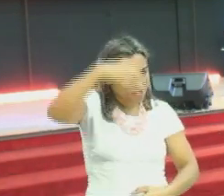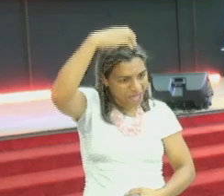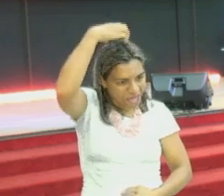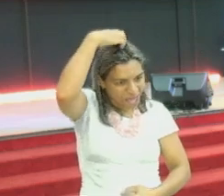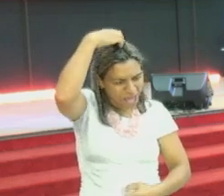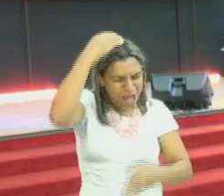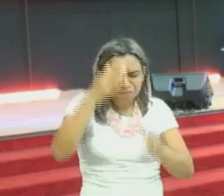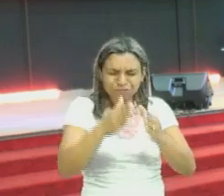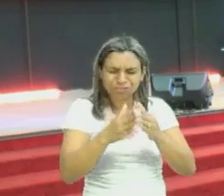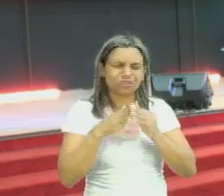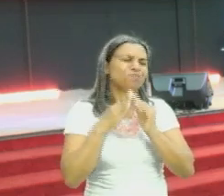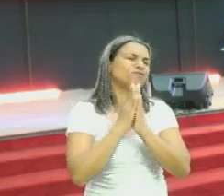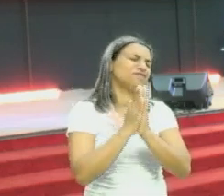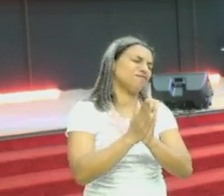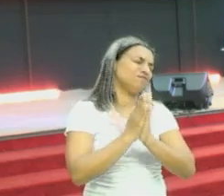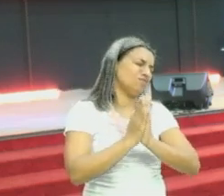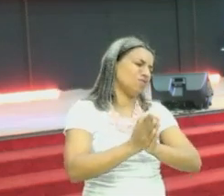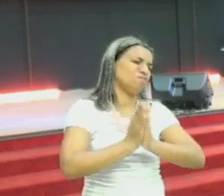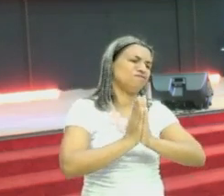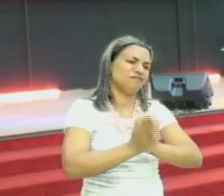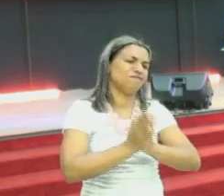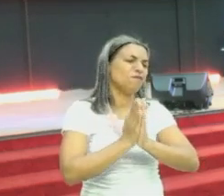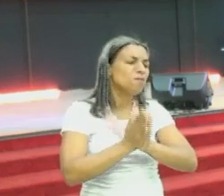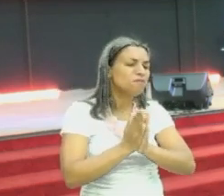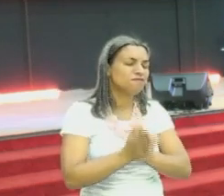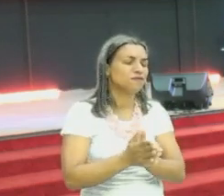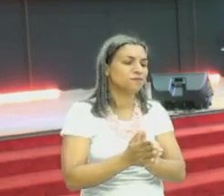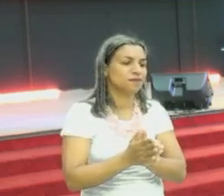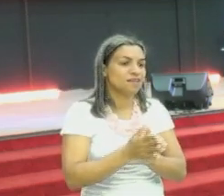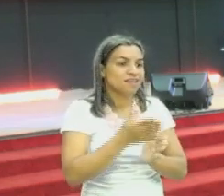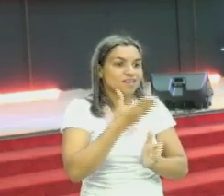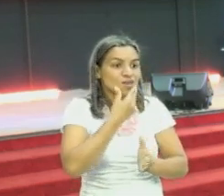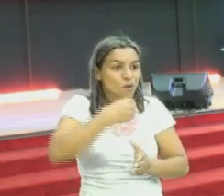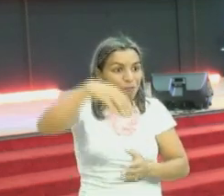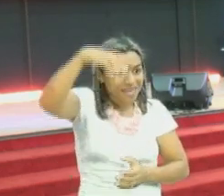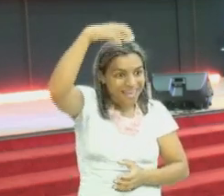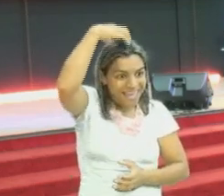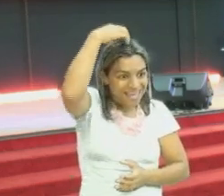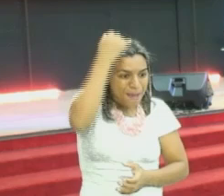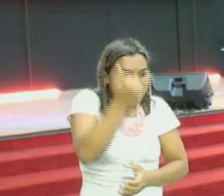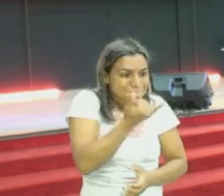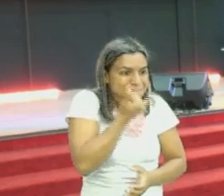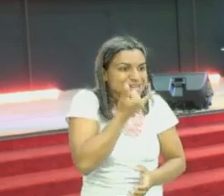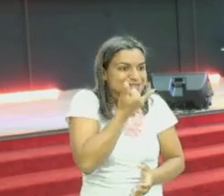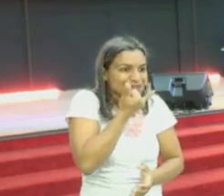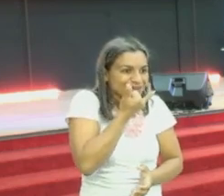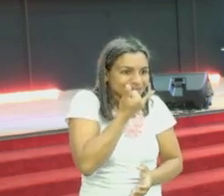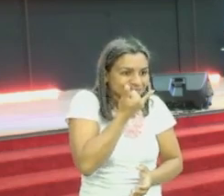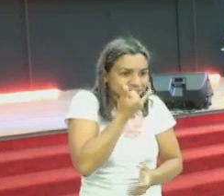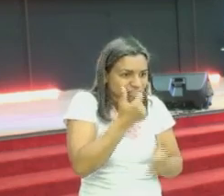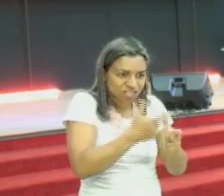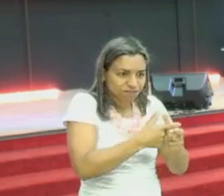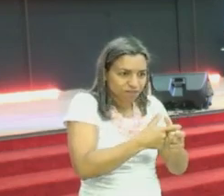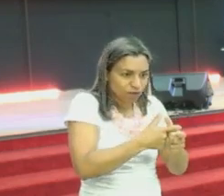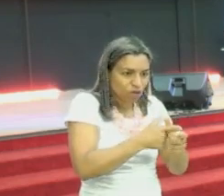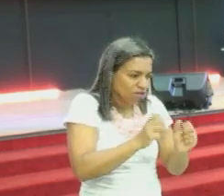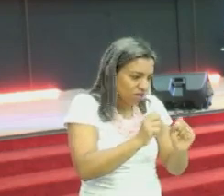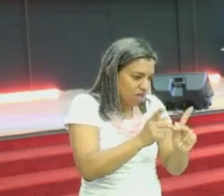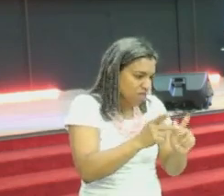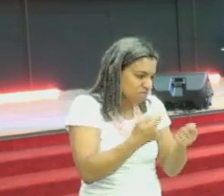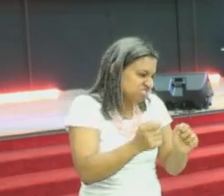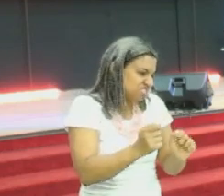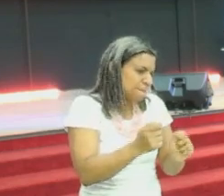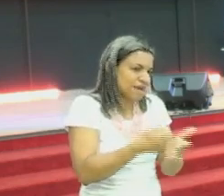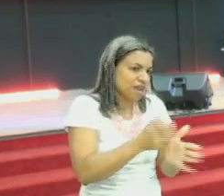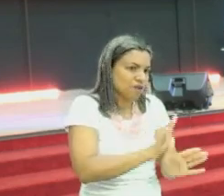pediu clemência, ele pediu compaixão. E o rei o perdoou dessa dívida impagável. Mas